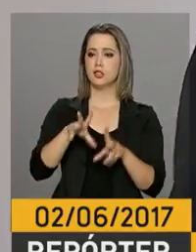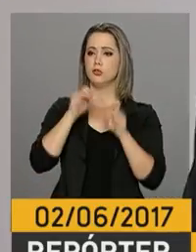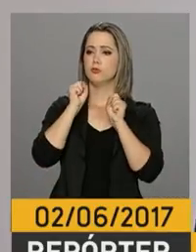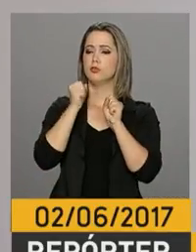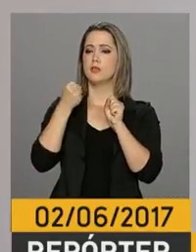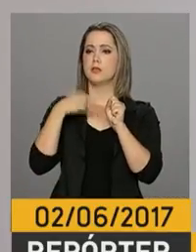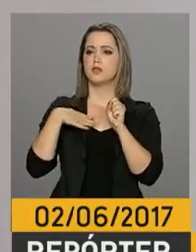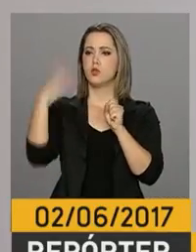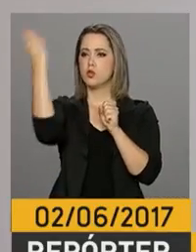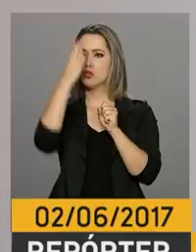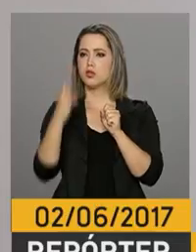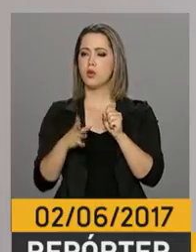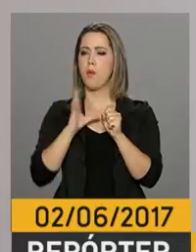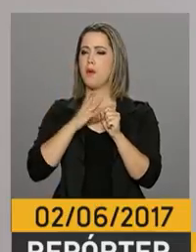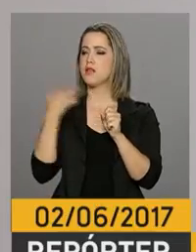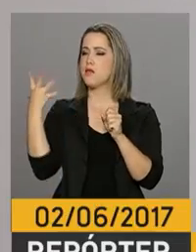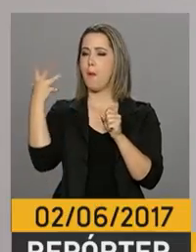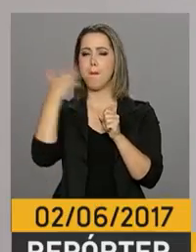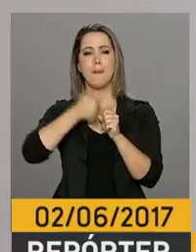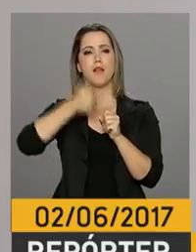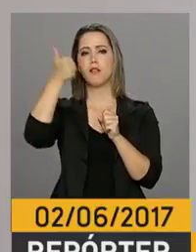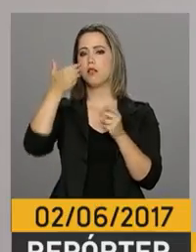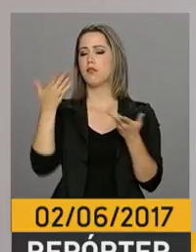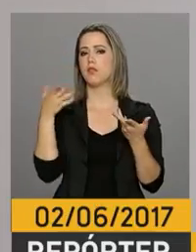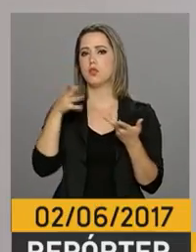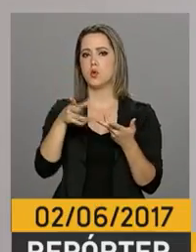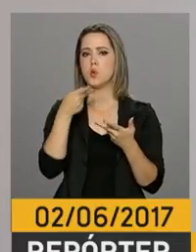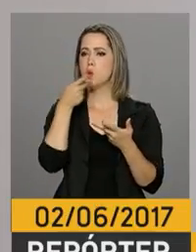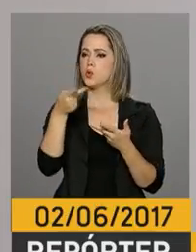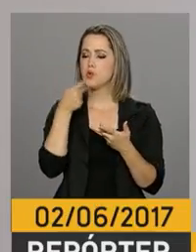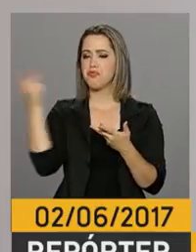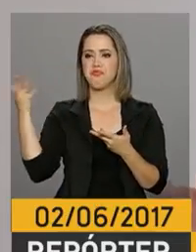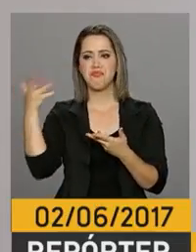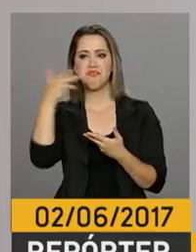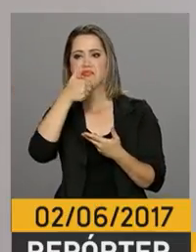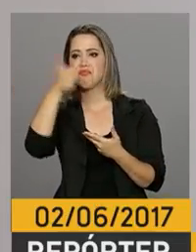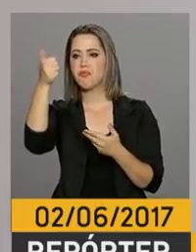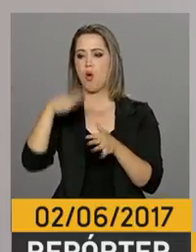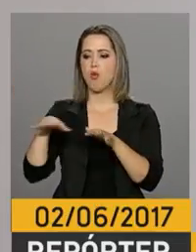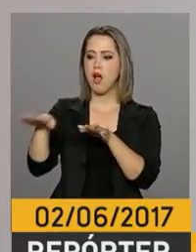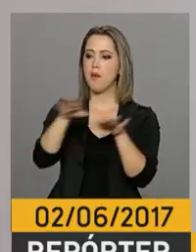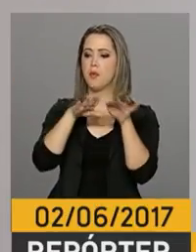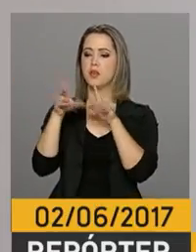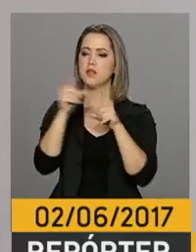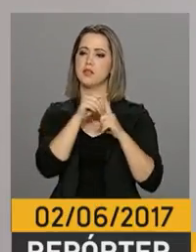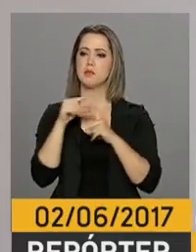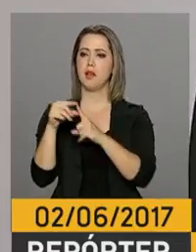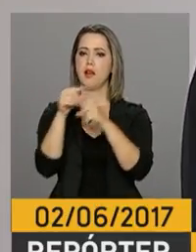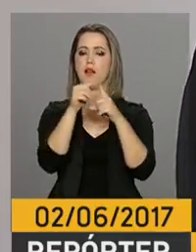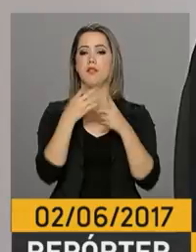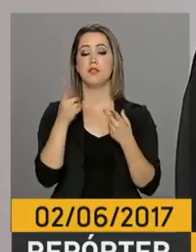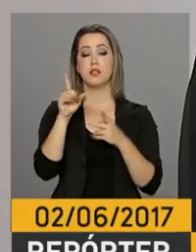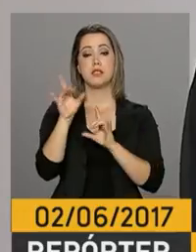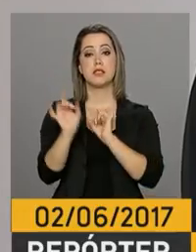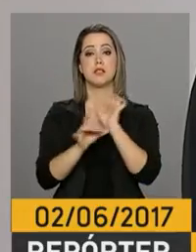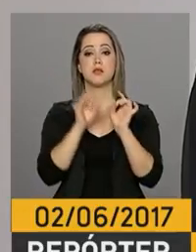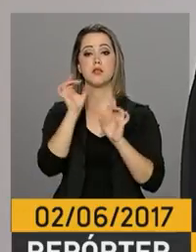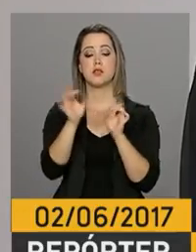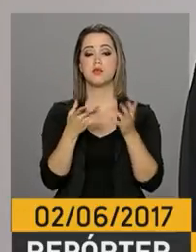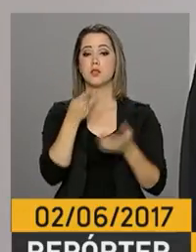fazer dois discursos uma leveza extraordinária uma extraordinária harmonia nas suas palavras especialmente